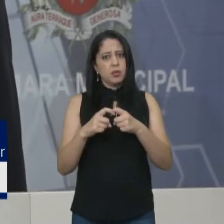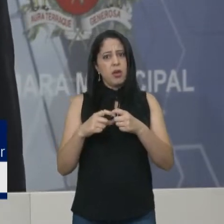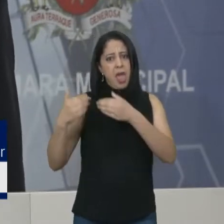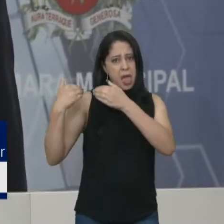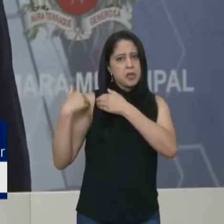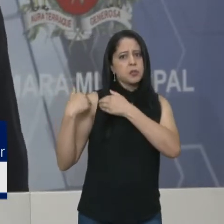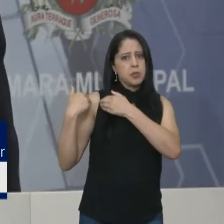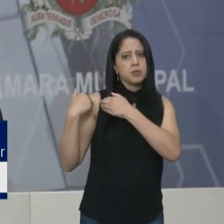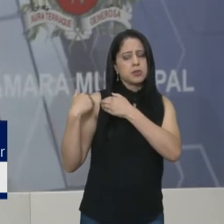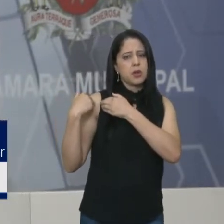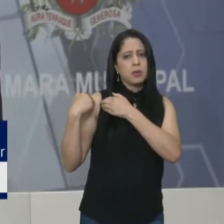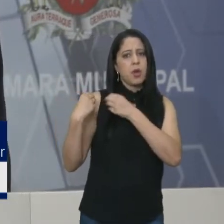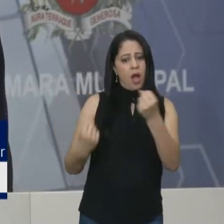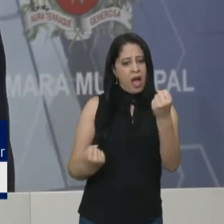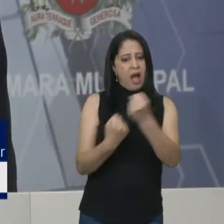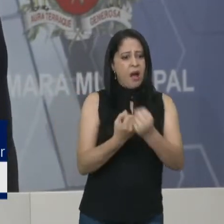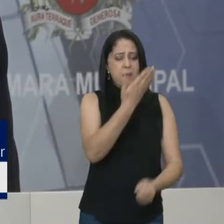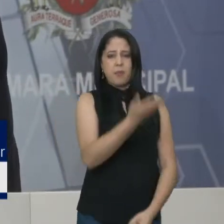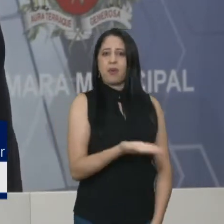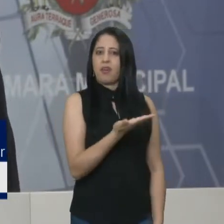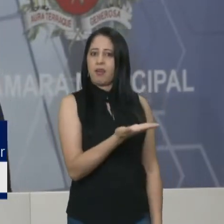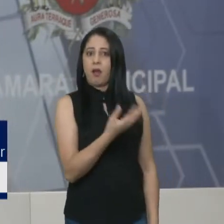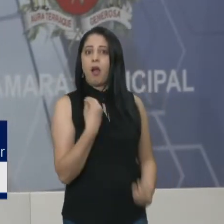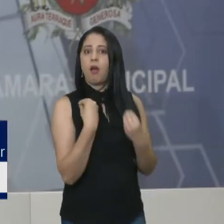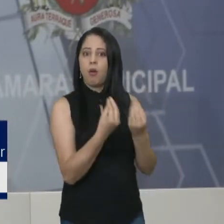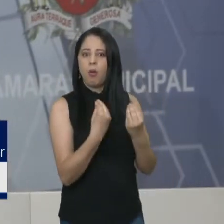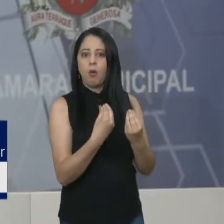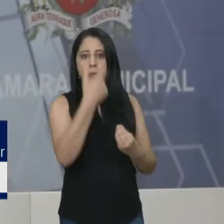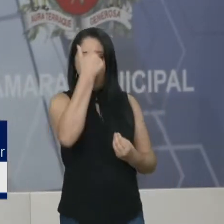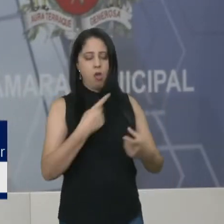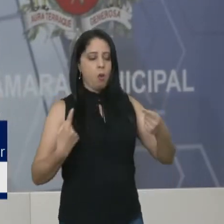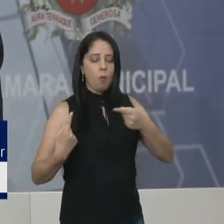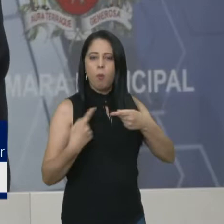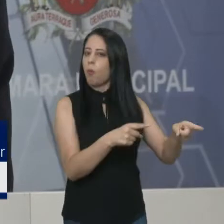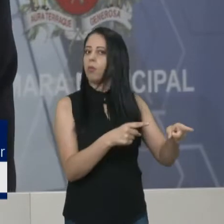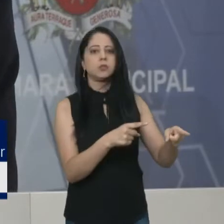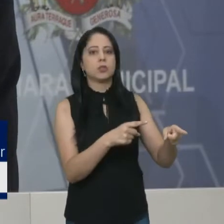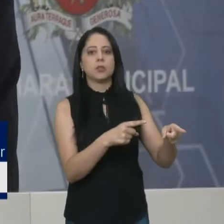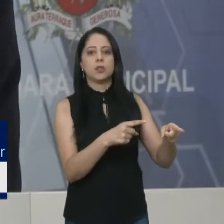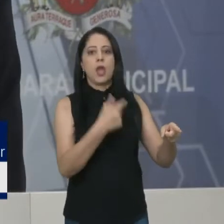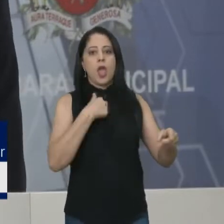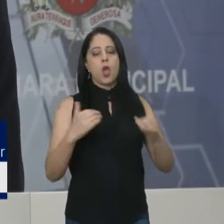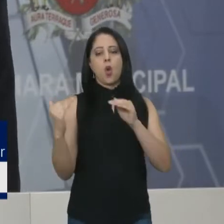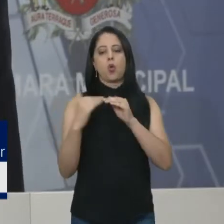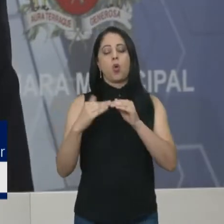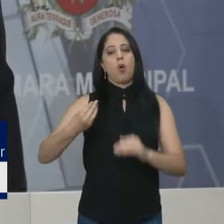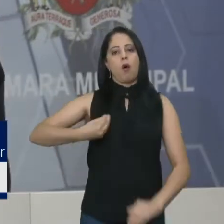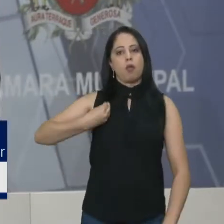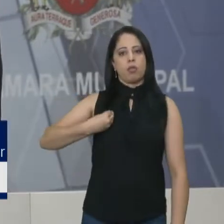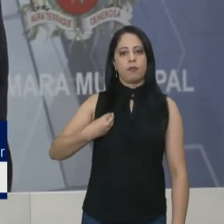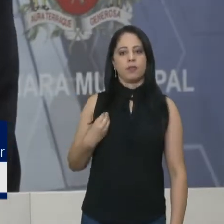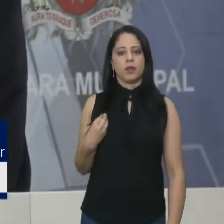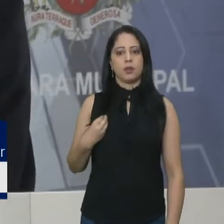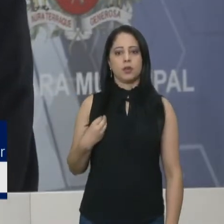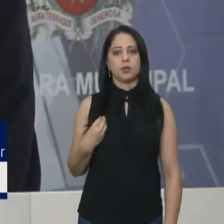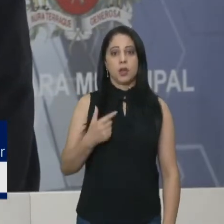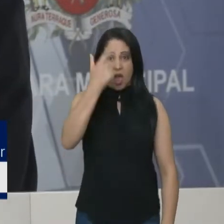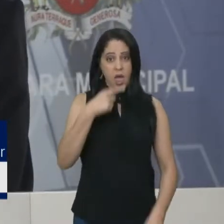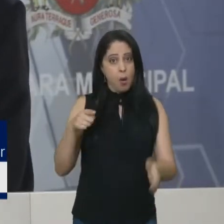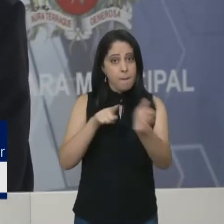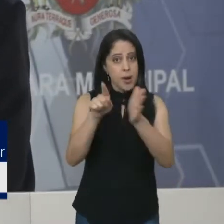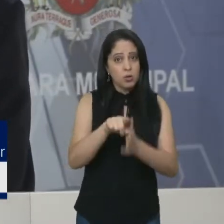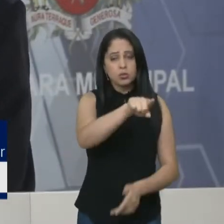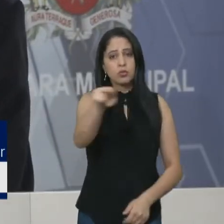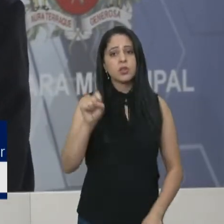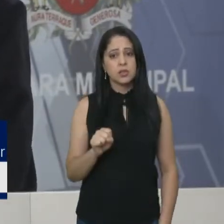por vidas, apoie um candidato desse? Eu sou contra, eu sou a favor da vida. E eu desafio